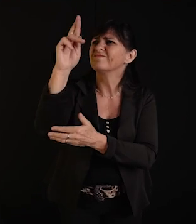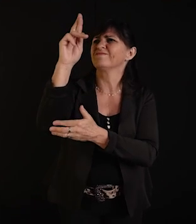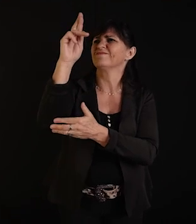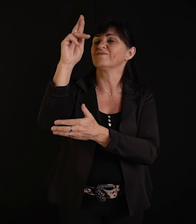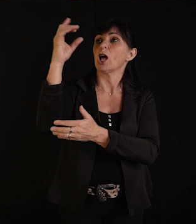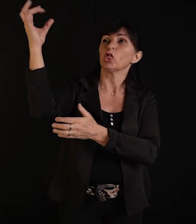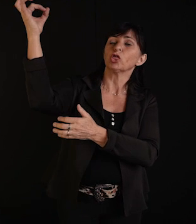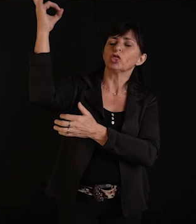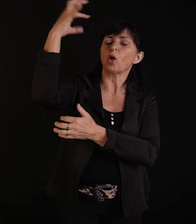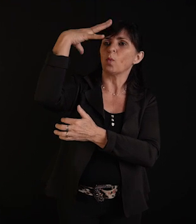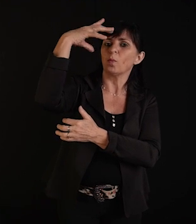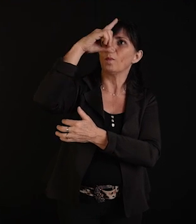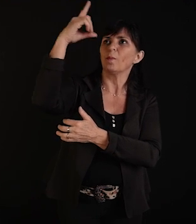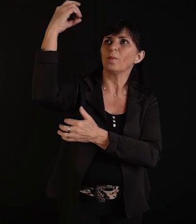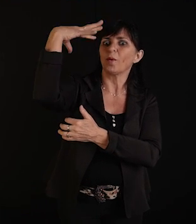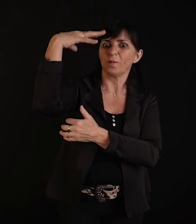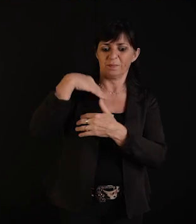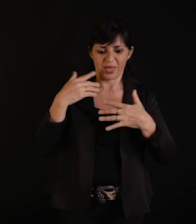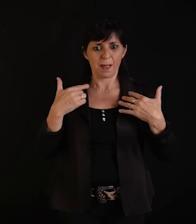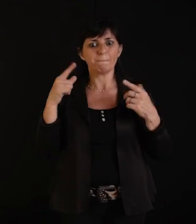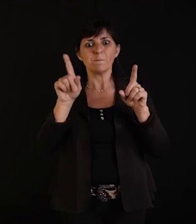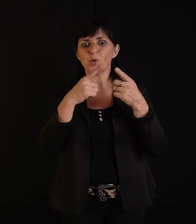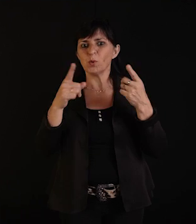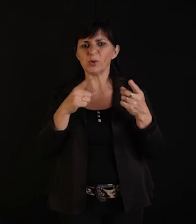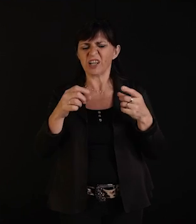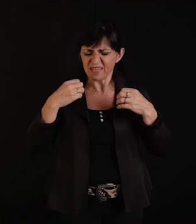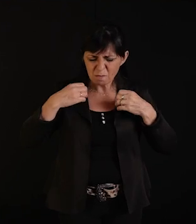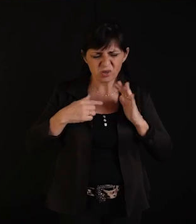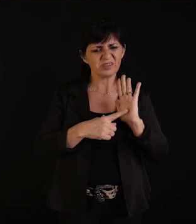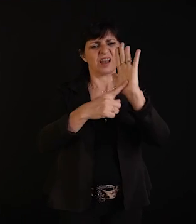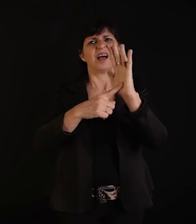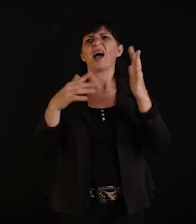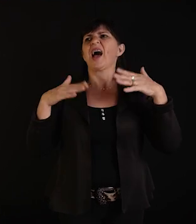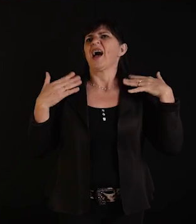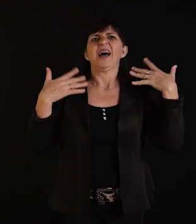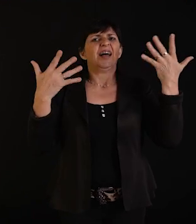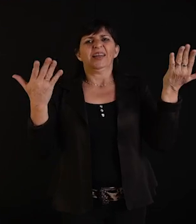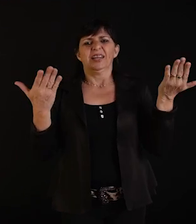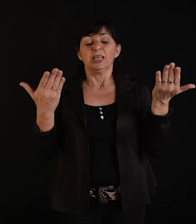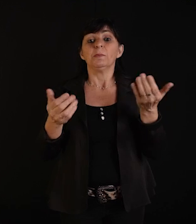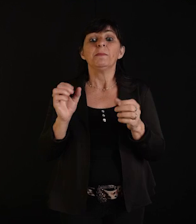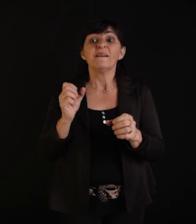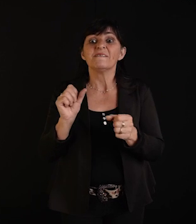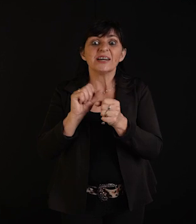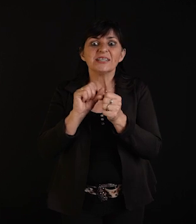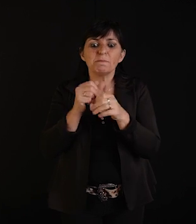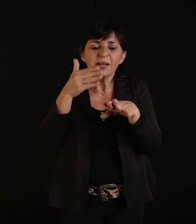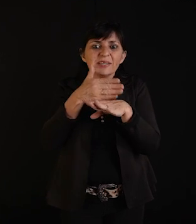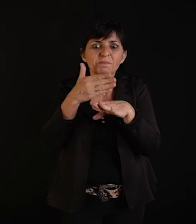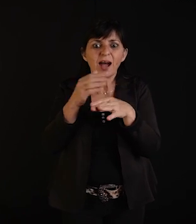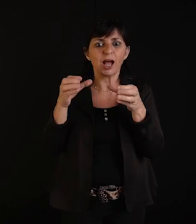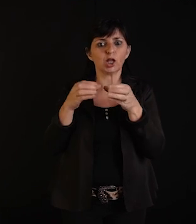da música, pelo dom de levar a alegria e por ter me trazido até os Monarcas, esse grupo